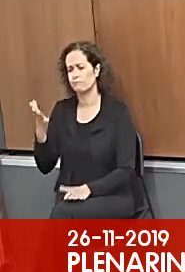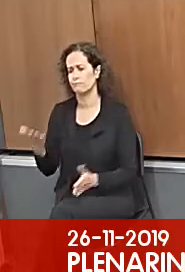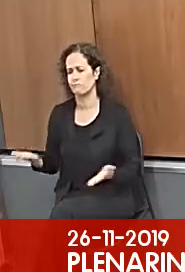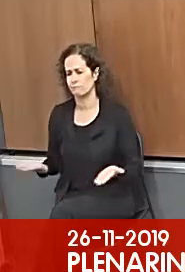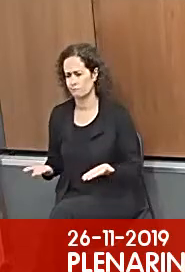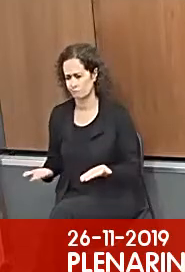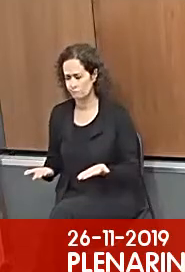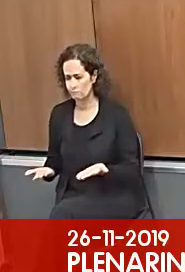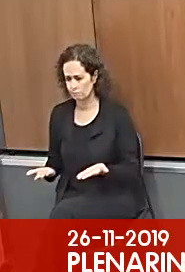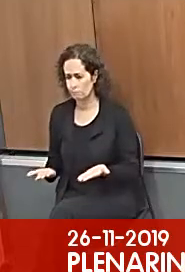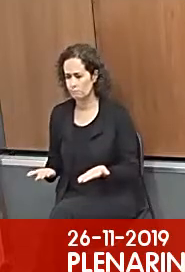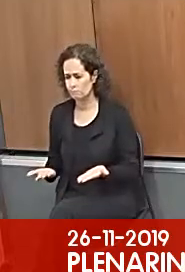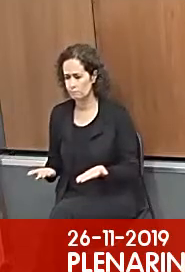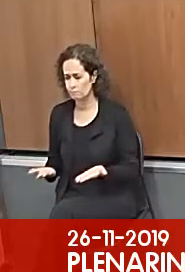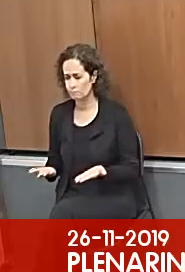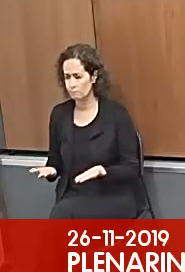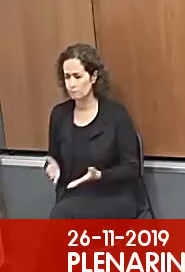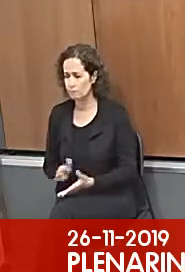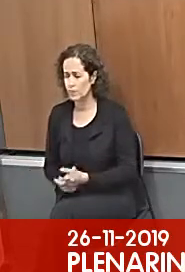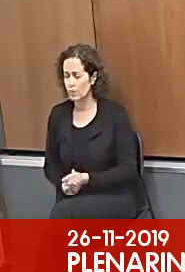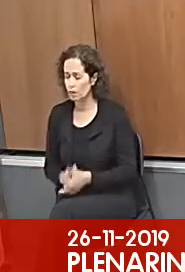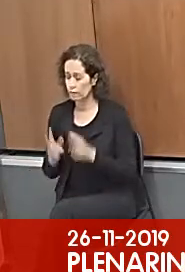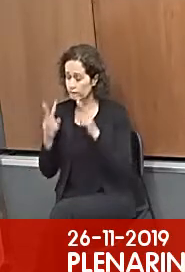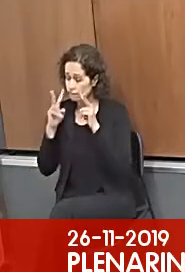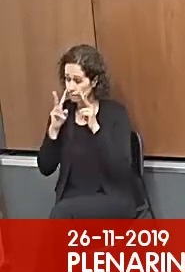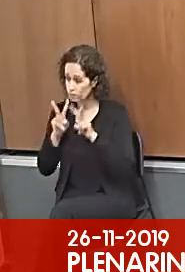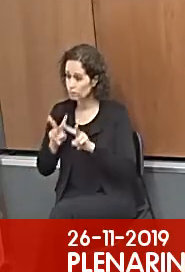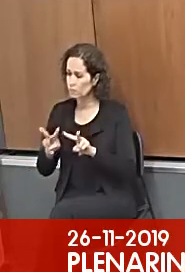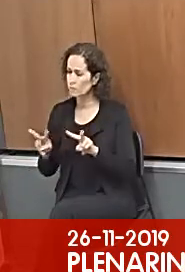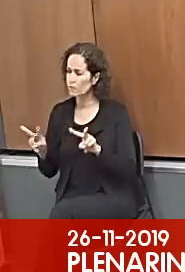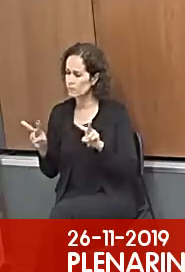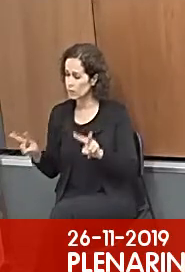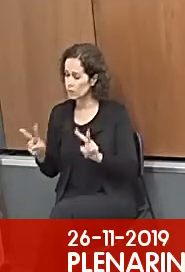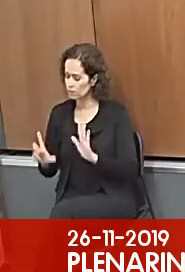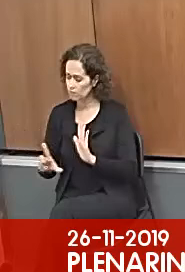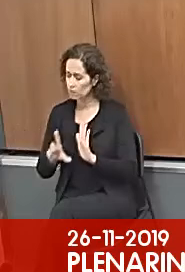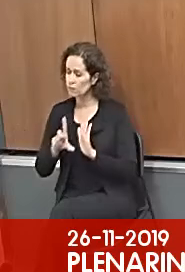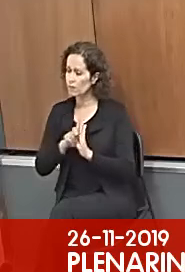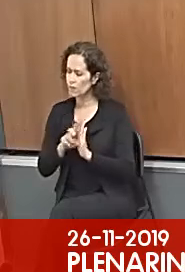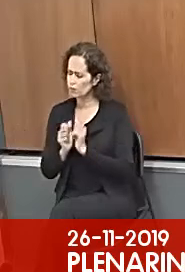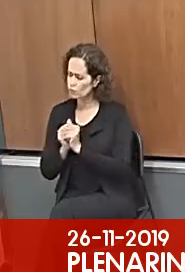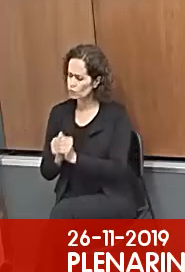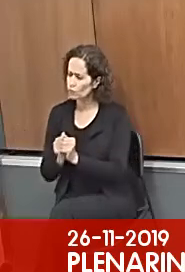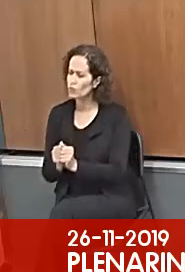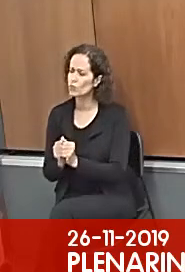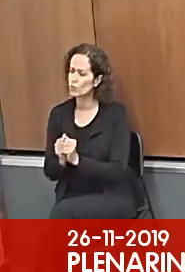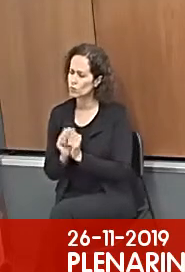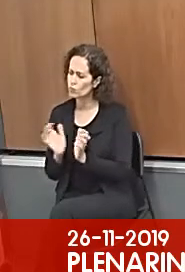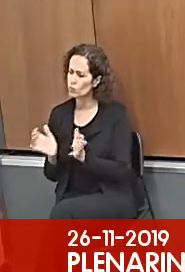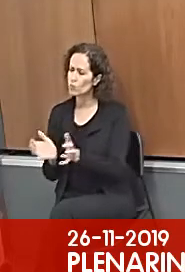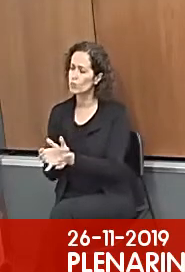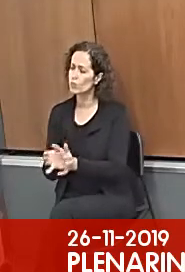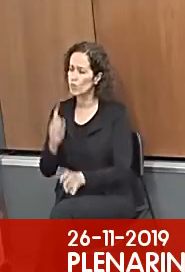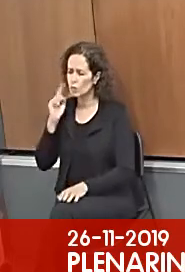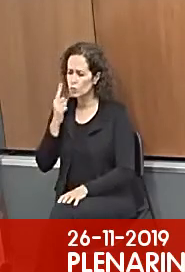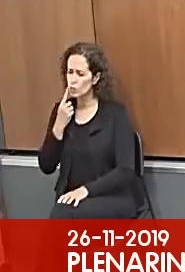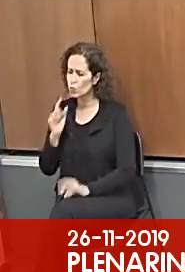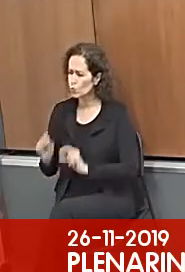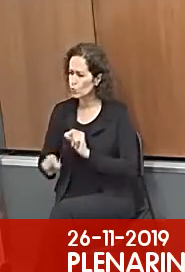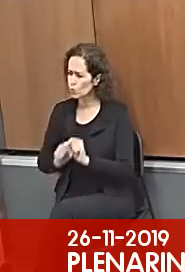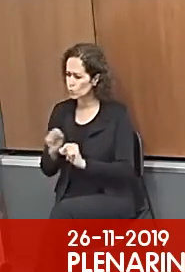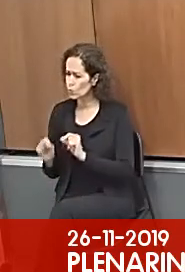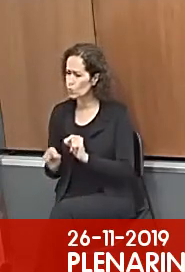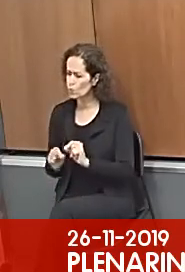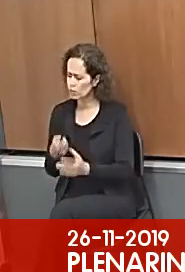Então, a grande visão nesta lei, junto com toda a comunidade surda, é isso. É